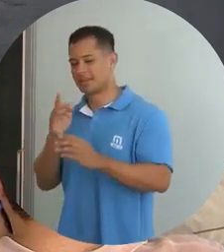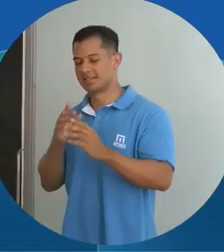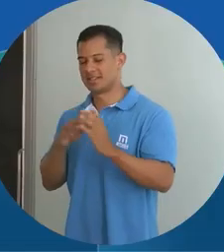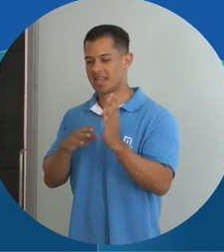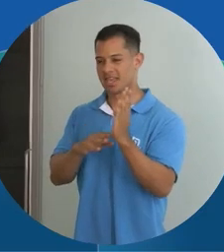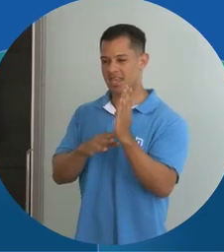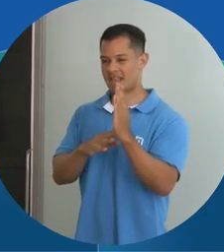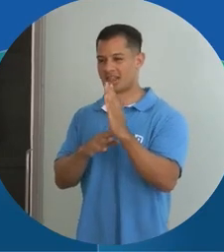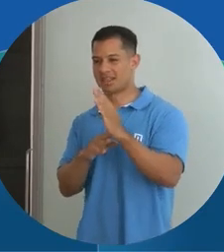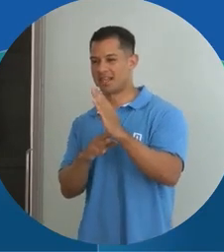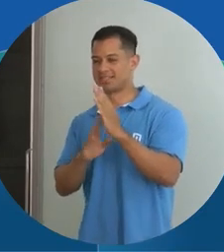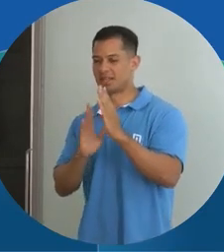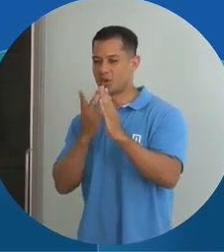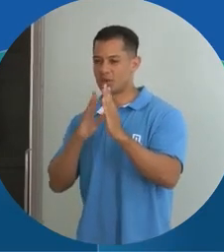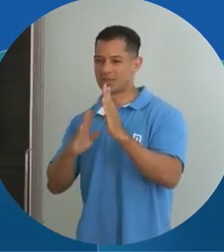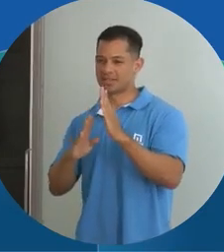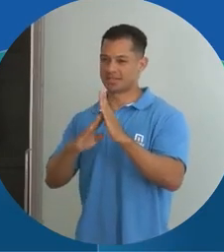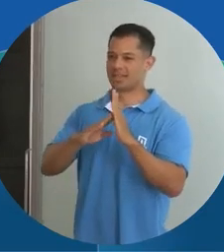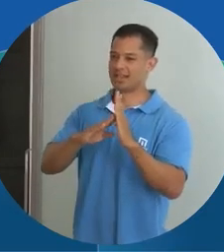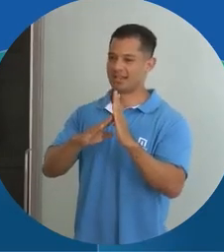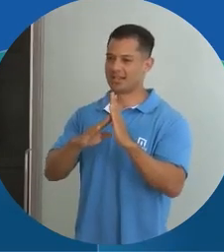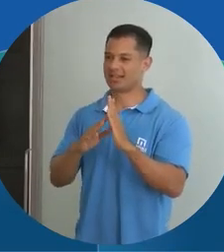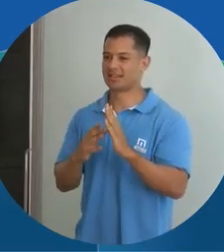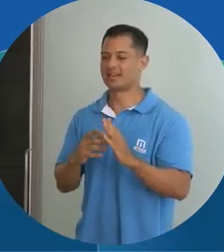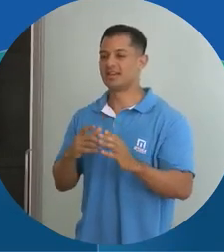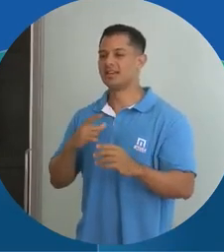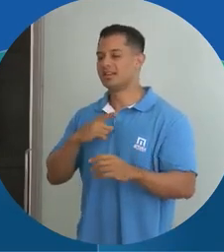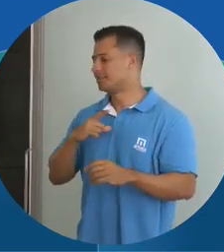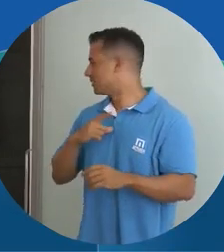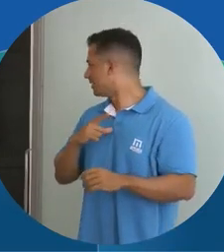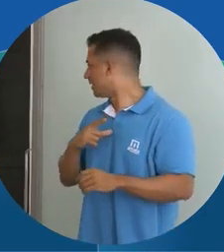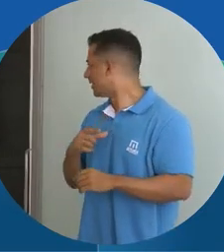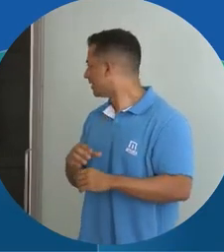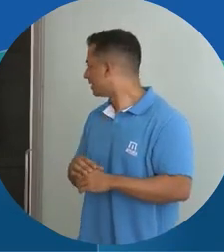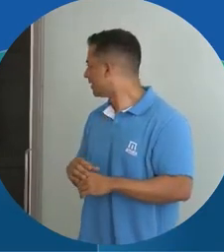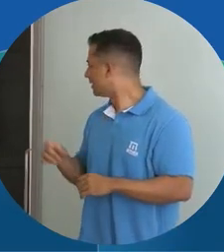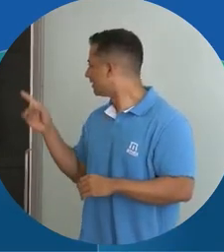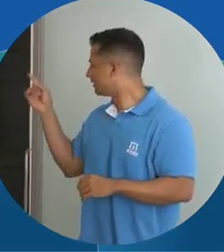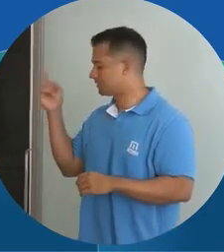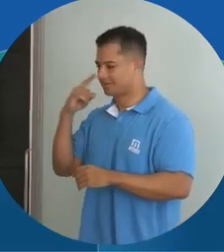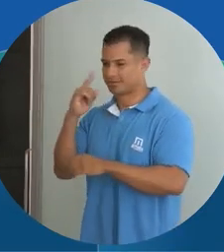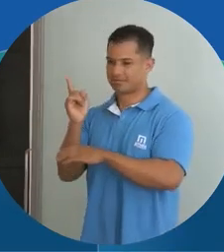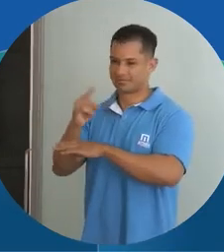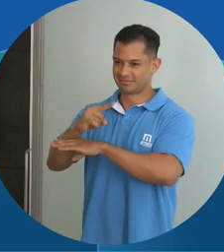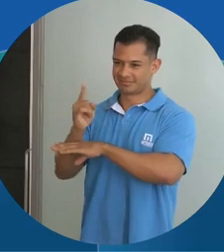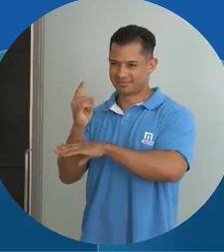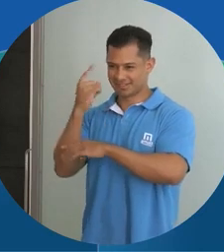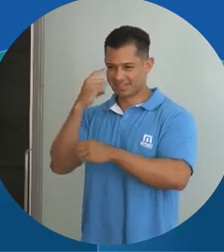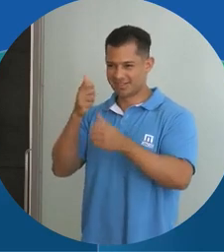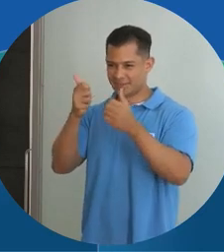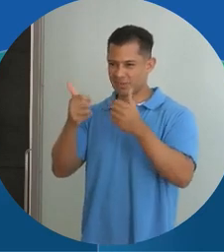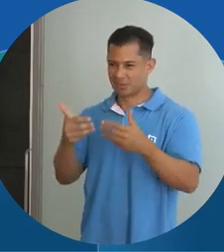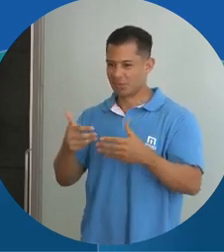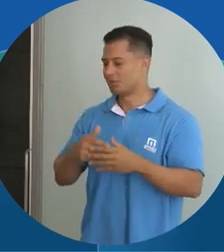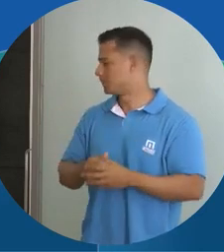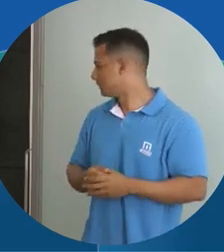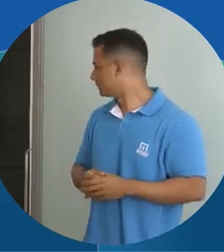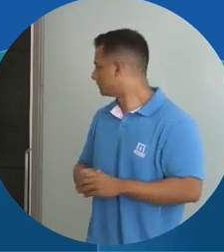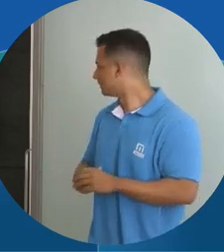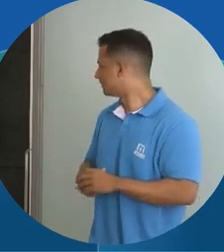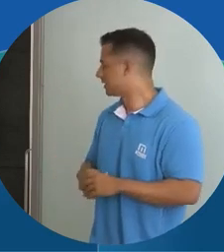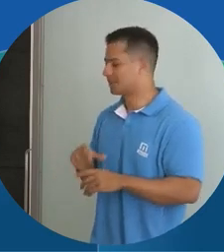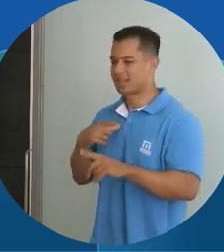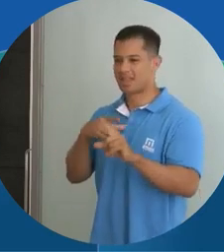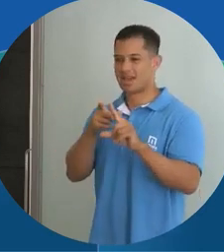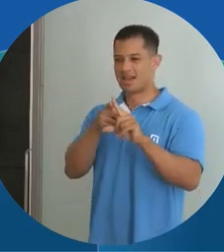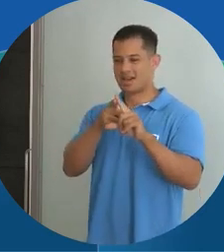né? Situações aqui representando os cavaletes que a gente falou, as estacas inclinadas. Então a gente observa aqui os ângulos